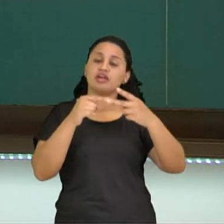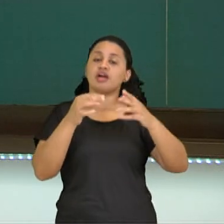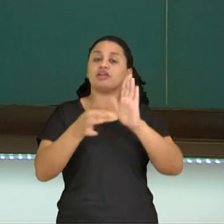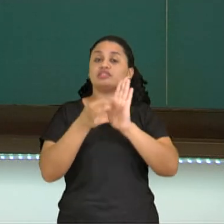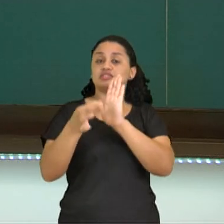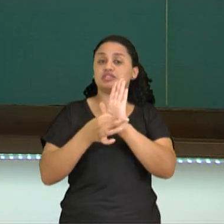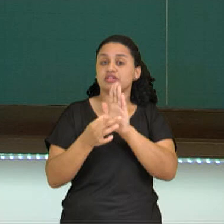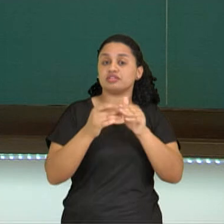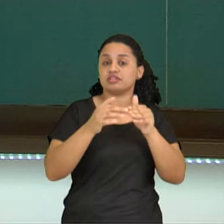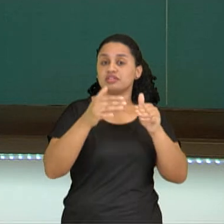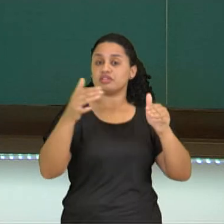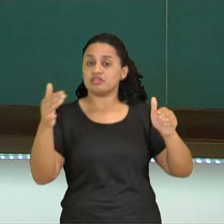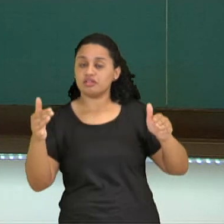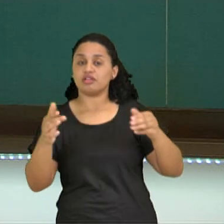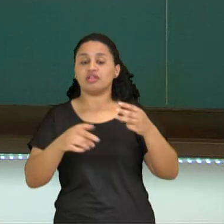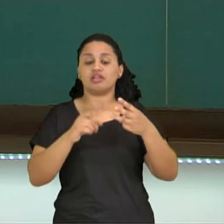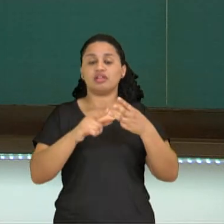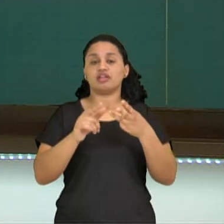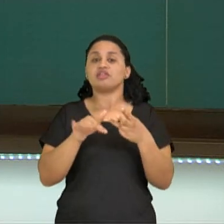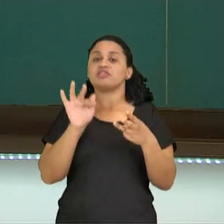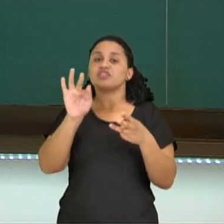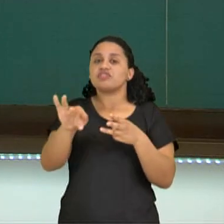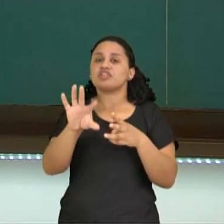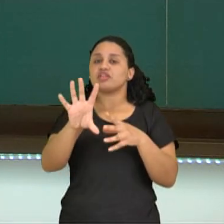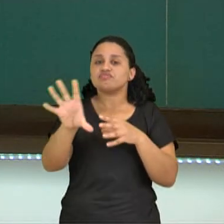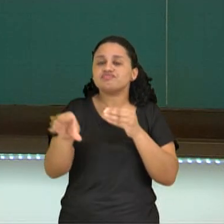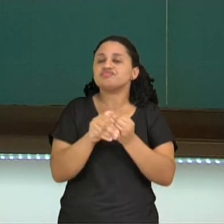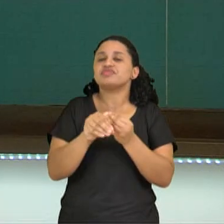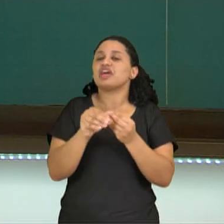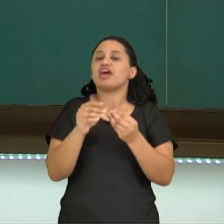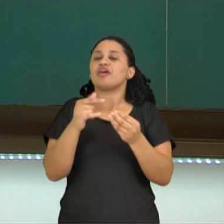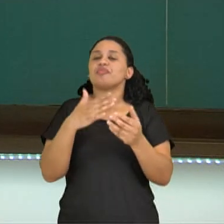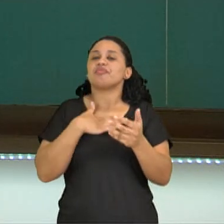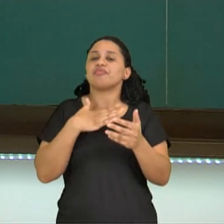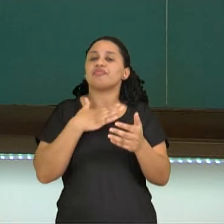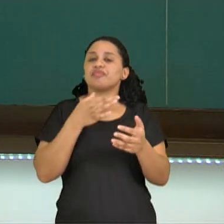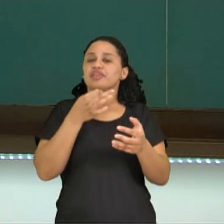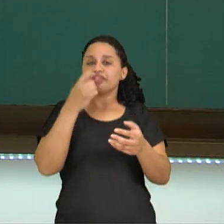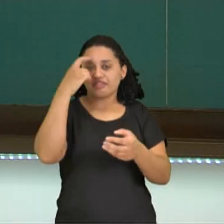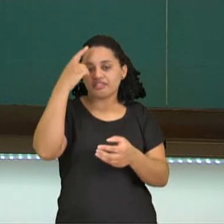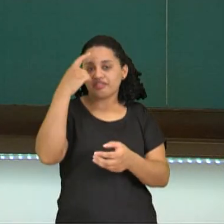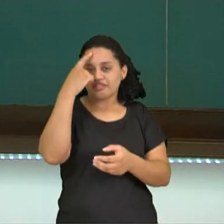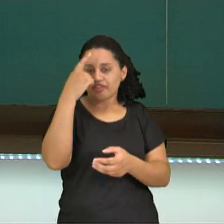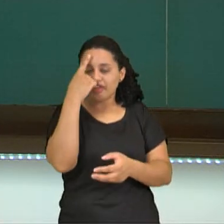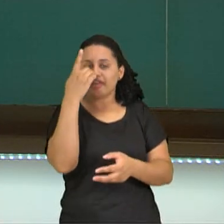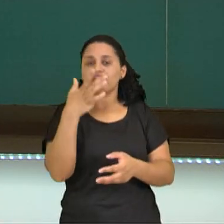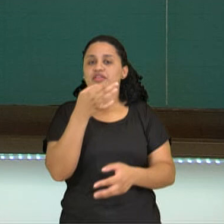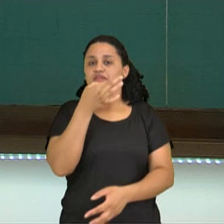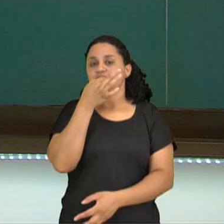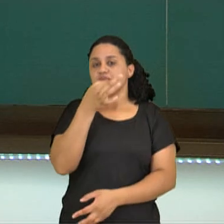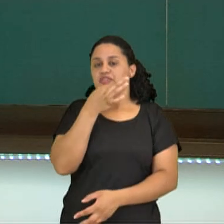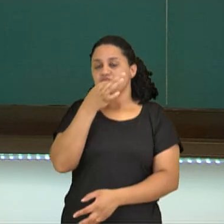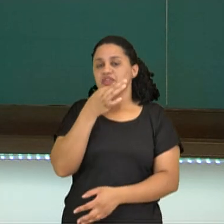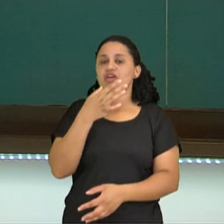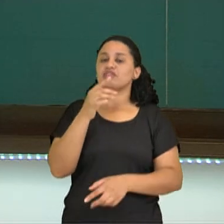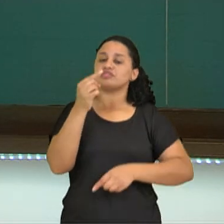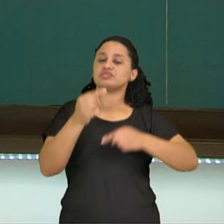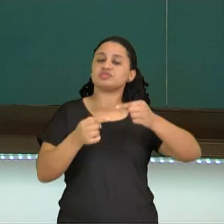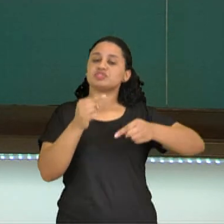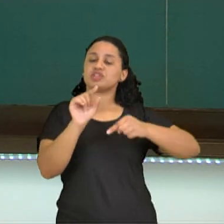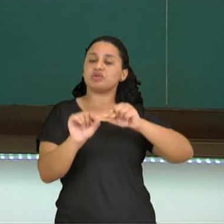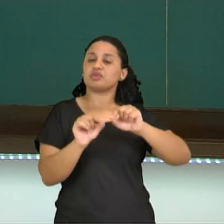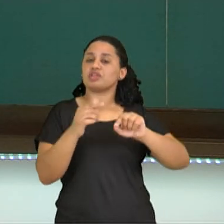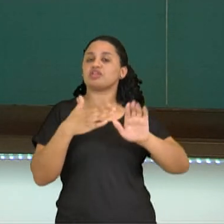desenvolvimento e na conclusão eu fecho, tá? Concluindo a minha discussão, né? As minhas